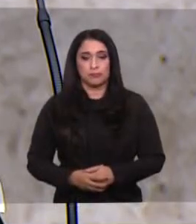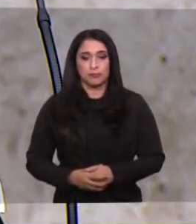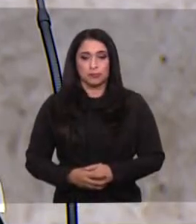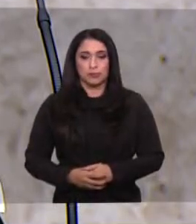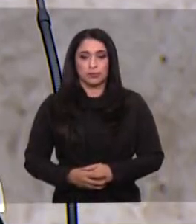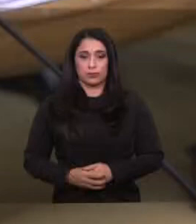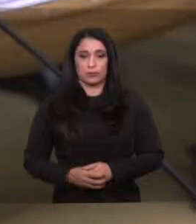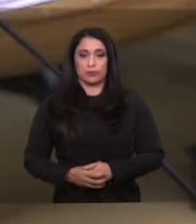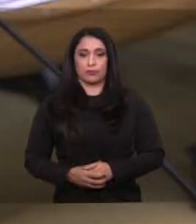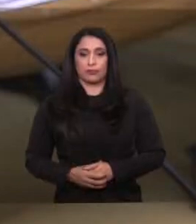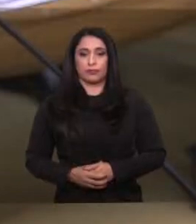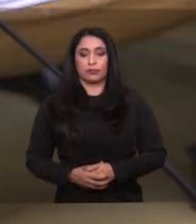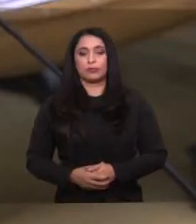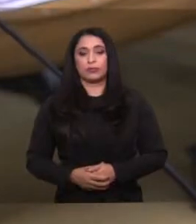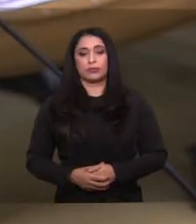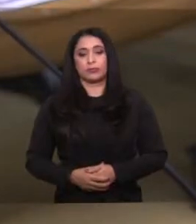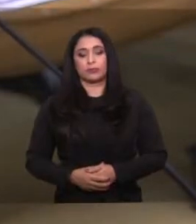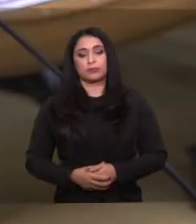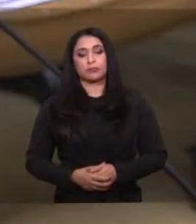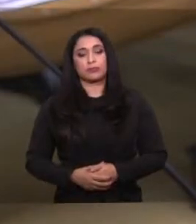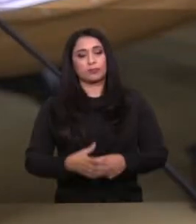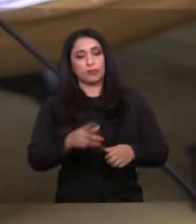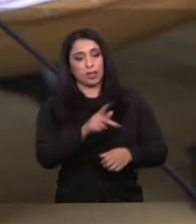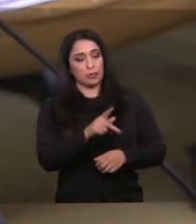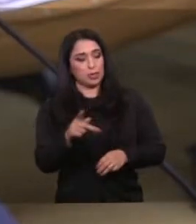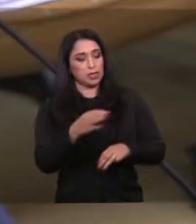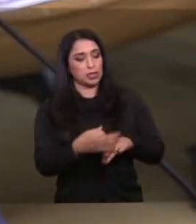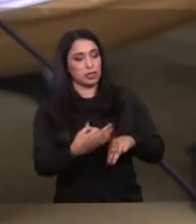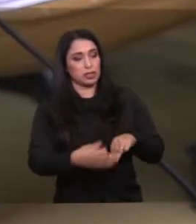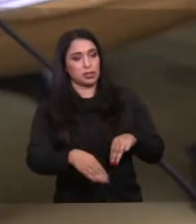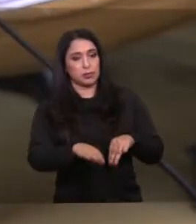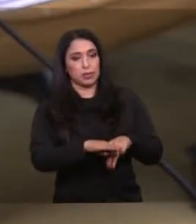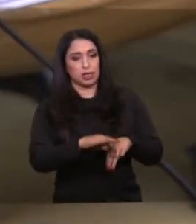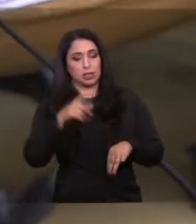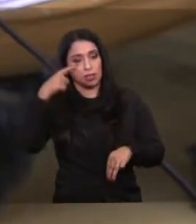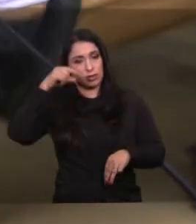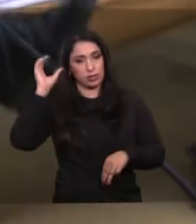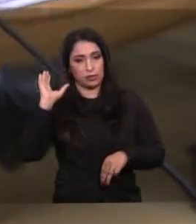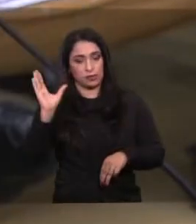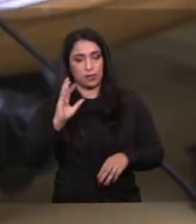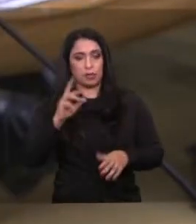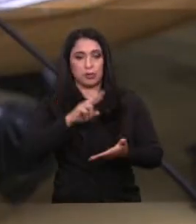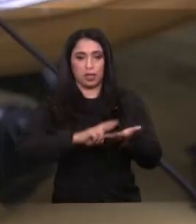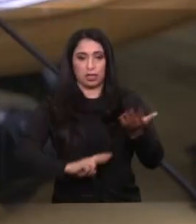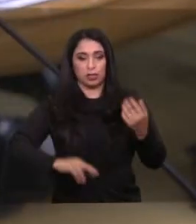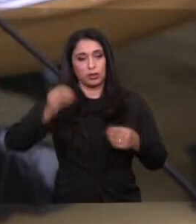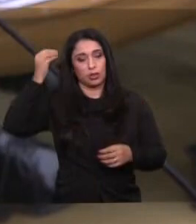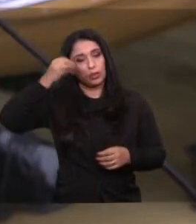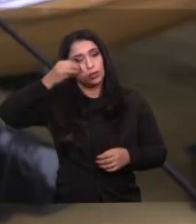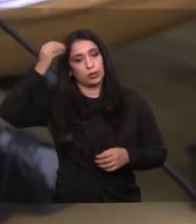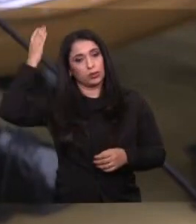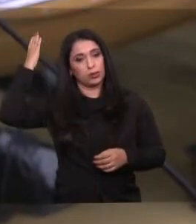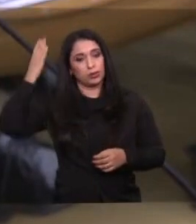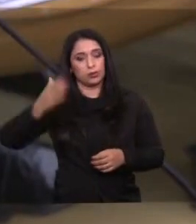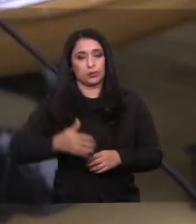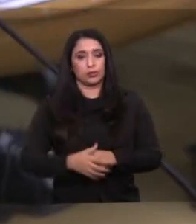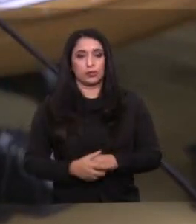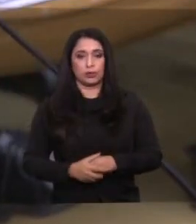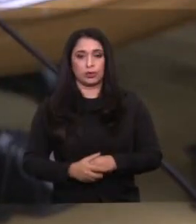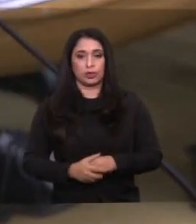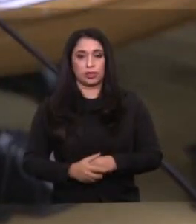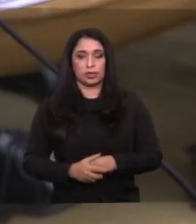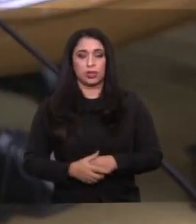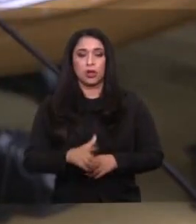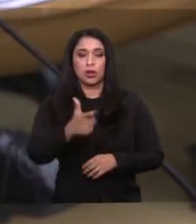Excelentíssima senhora presidente, ministra Rosa Weber, excelentíssimo senhor relator, ministro Luiz Fux, senhores ministros,